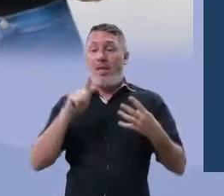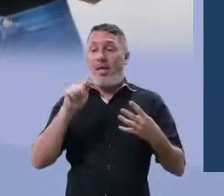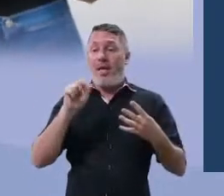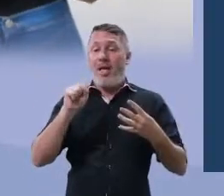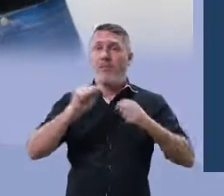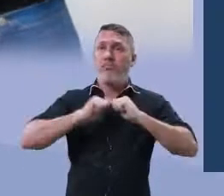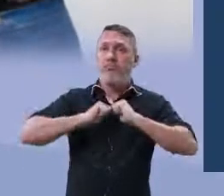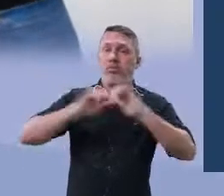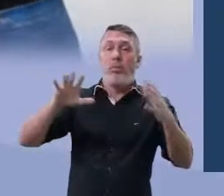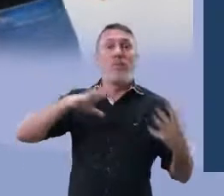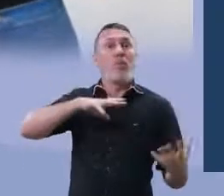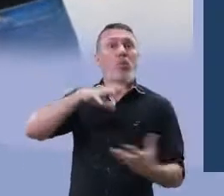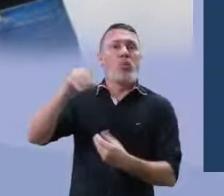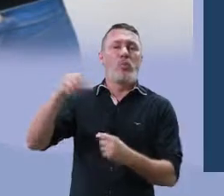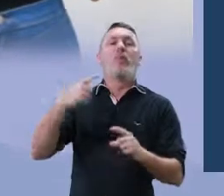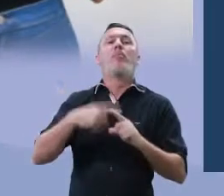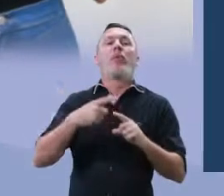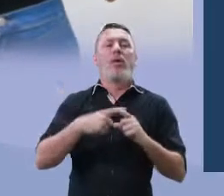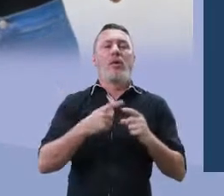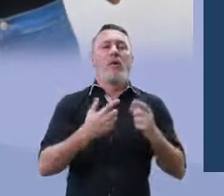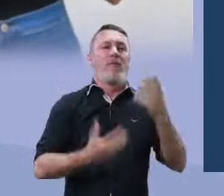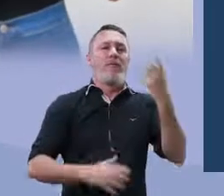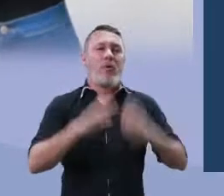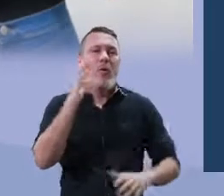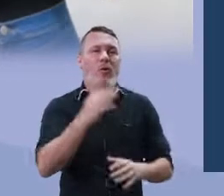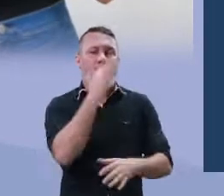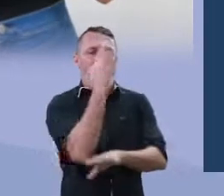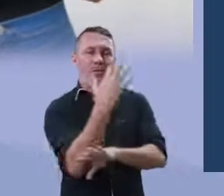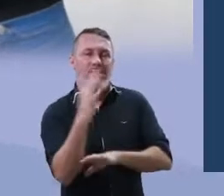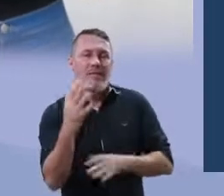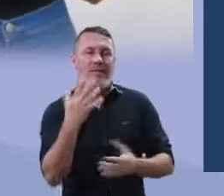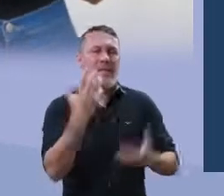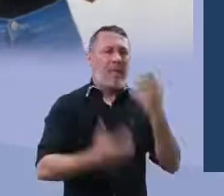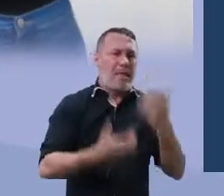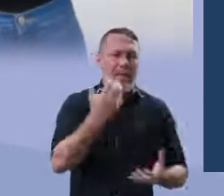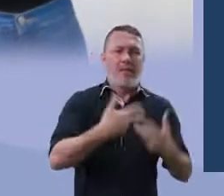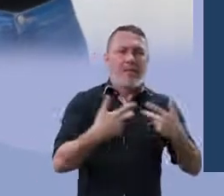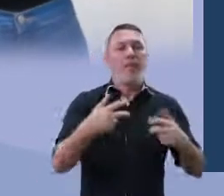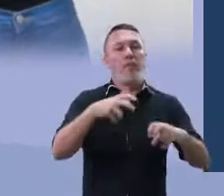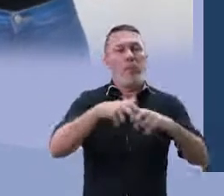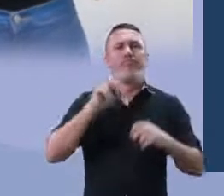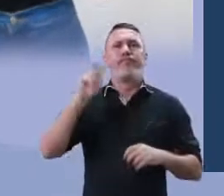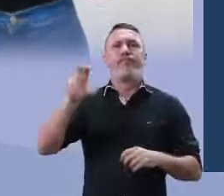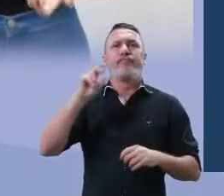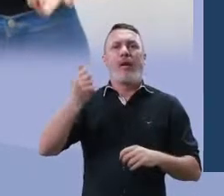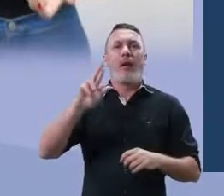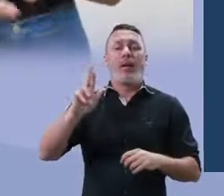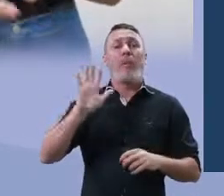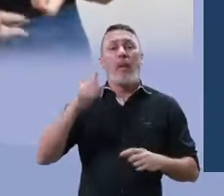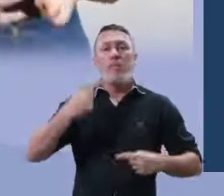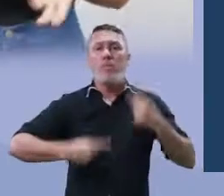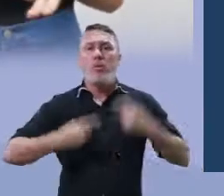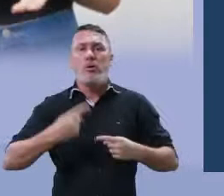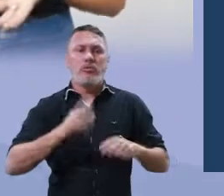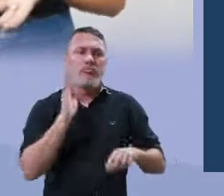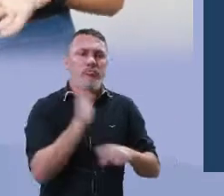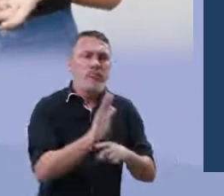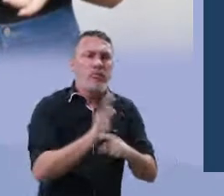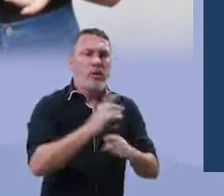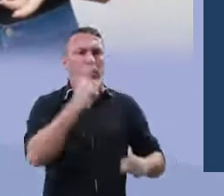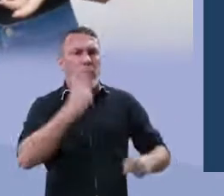de efeito estufa, com mais de 2/3 das emissões vindas do desmatamento. E a gente não tem políticas muito efetivas,